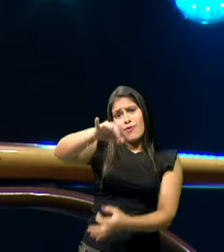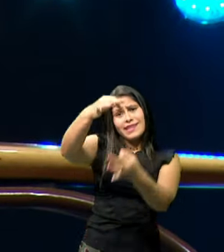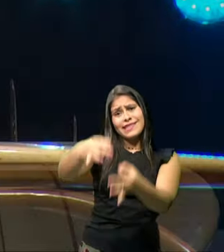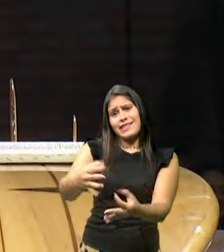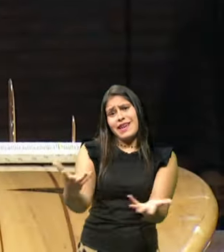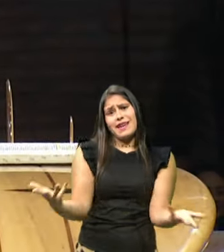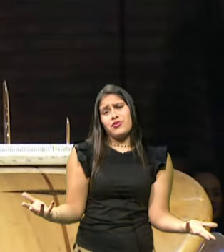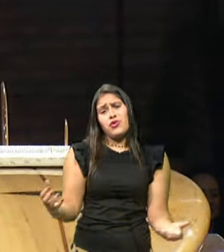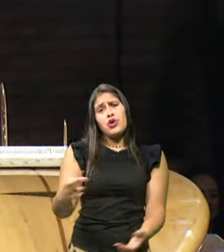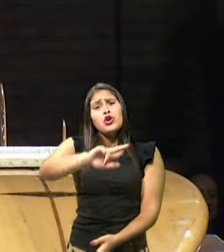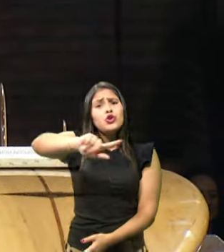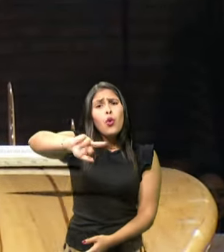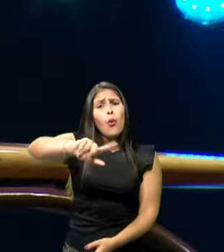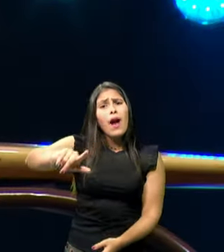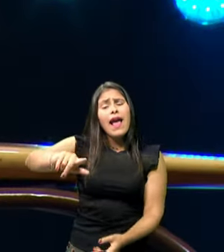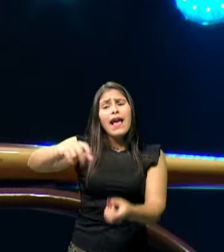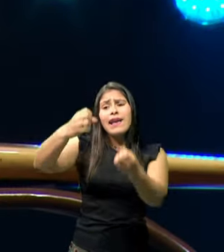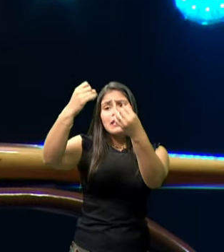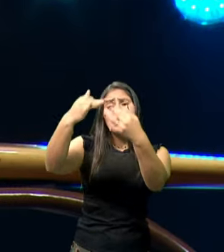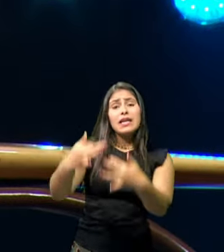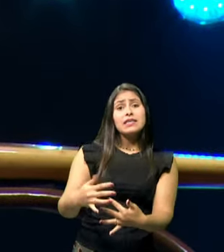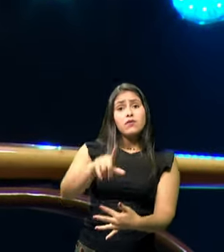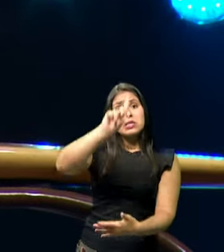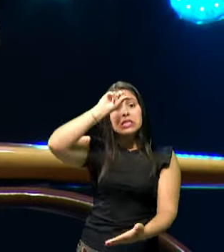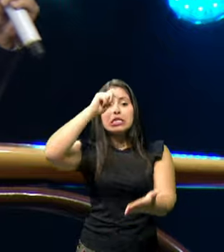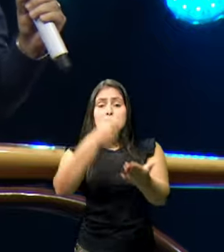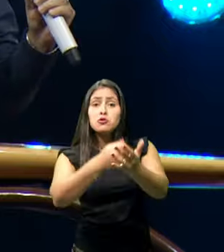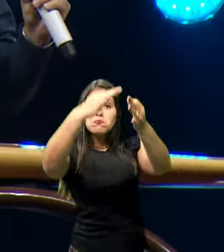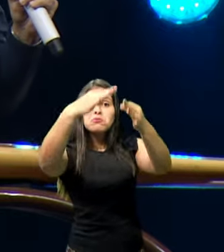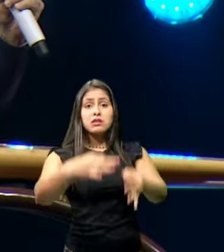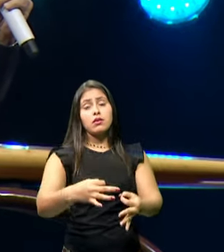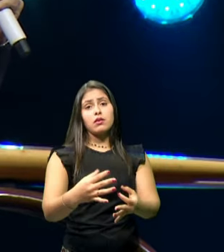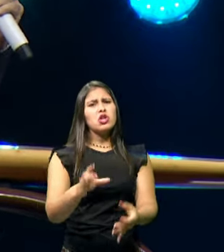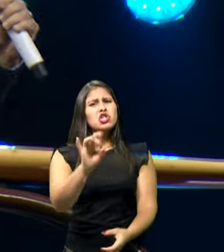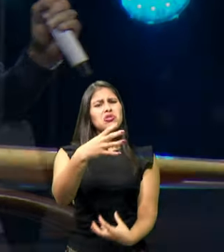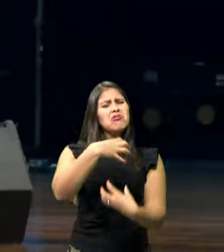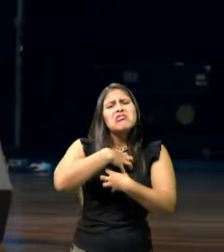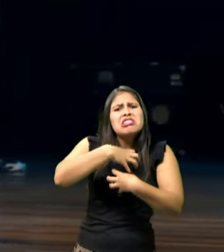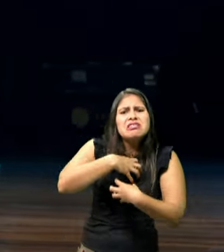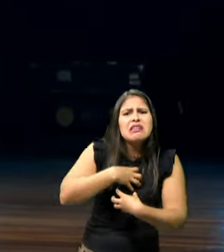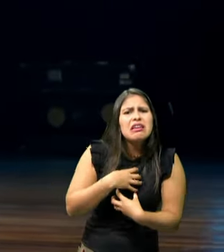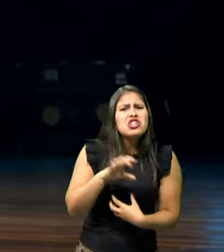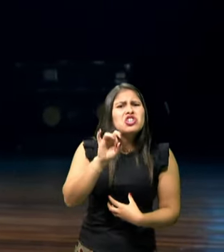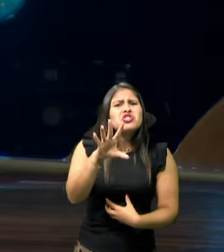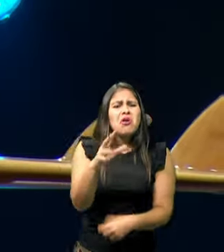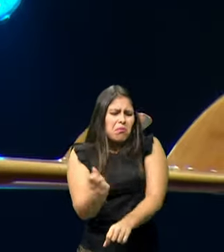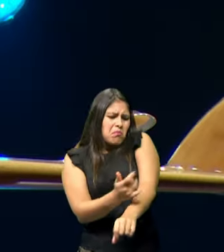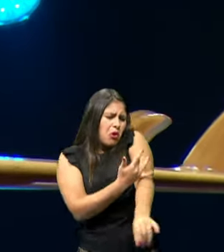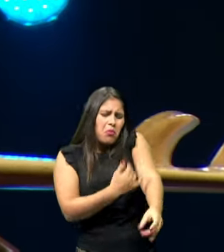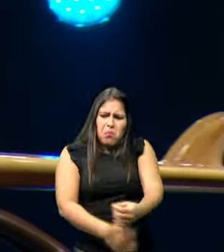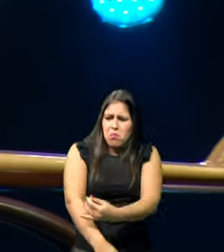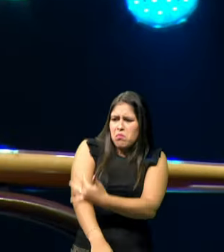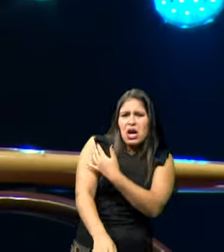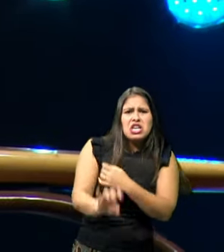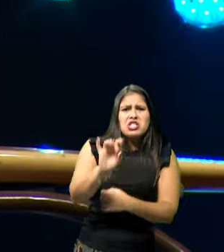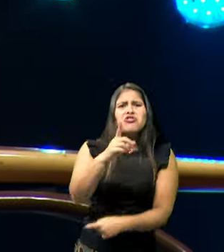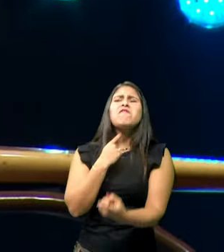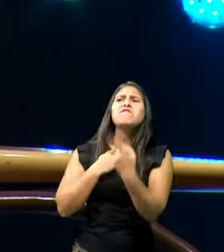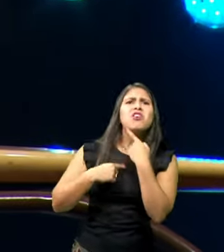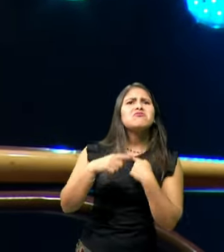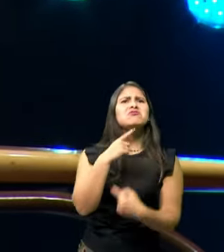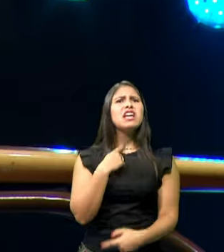Isso aí não é sinal para você decidir. Só o que você está sentindo, só o que baseia a sua emoção, só o que baseia a sua